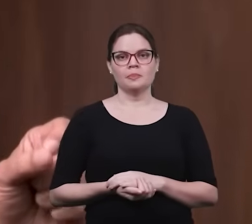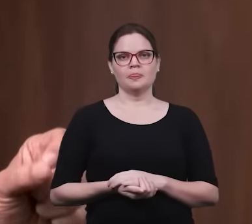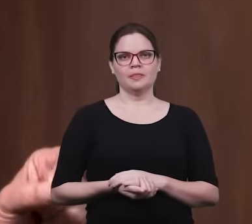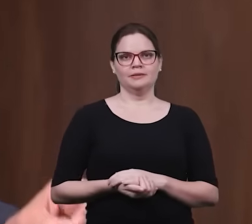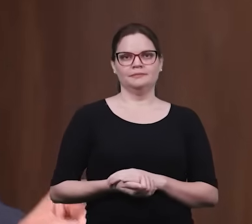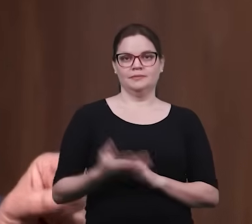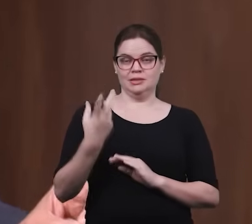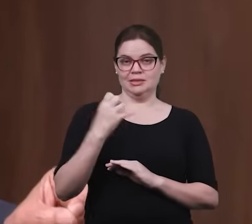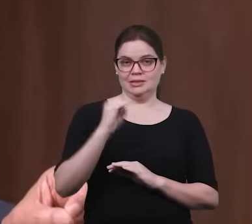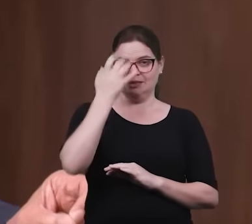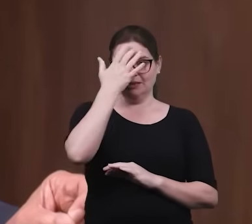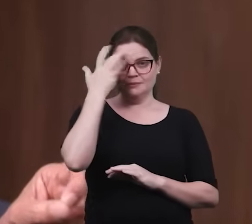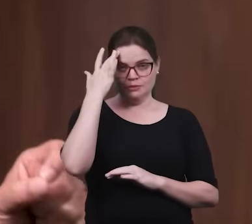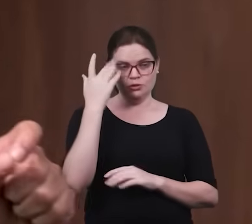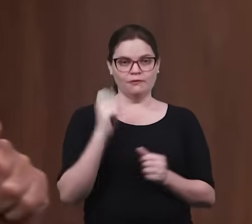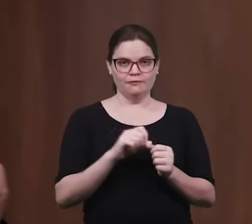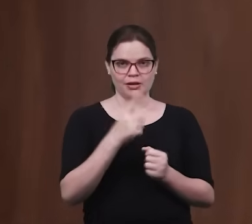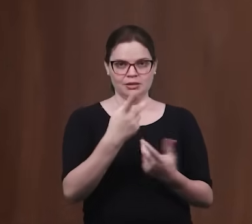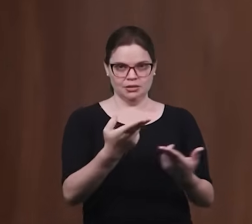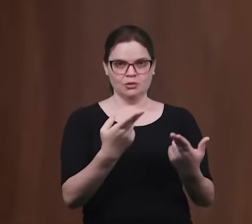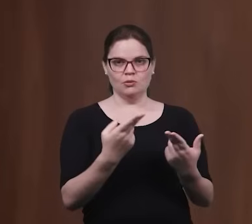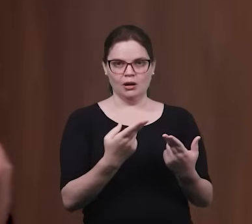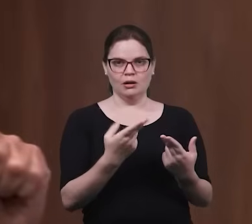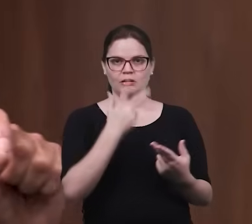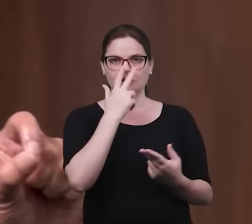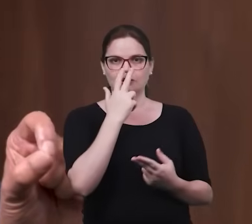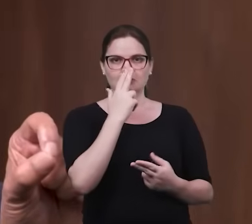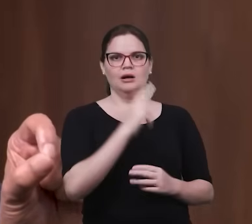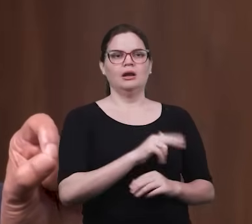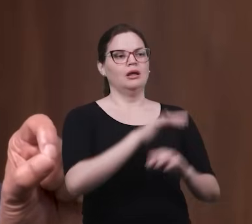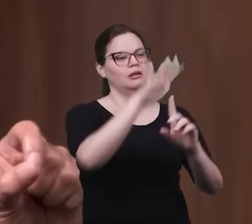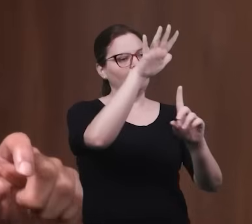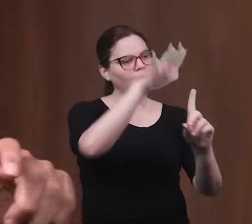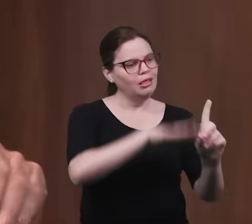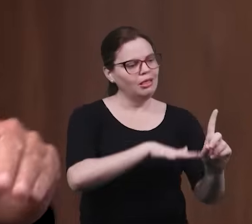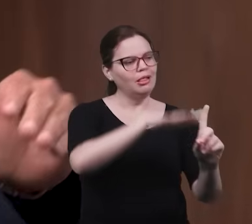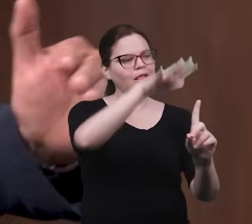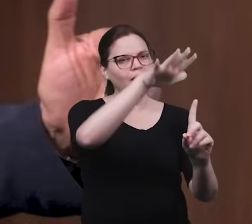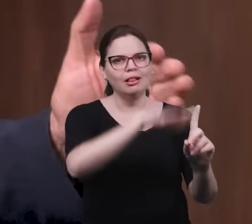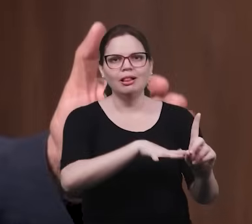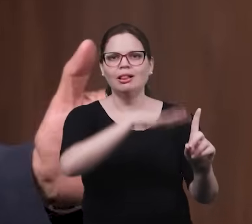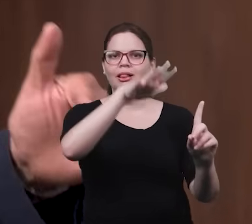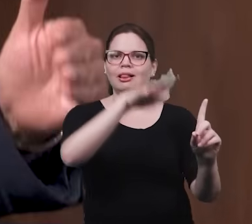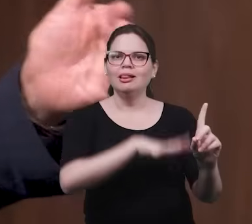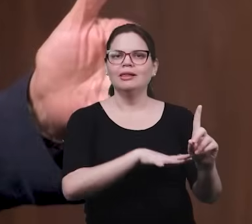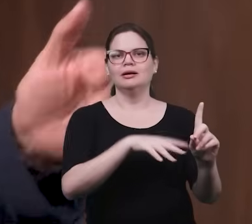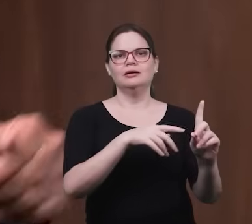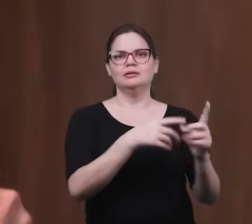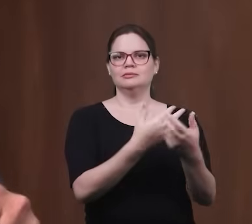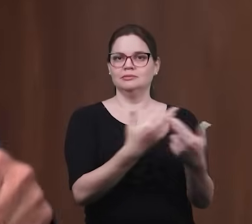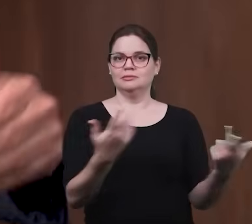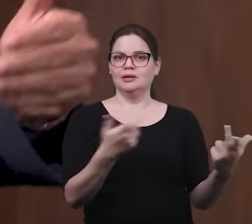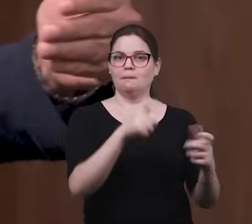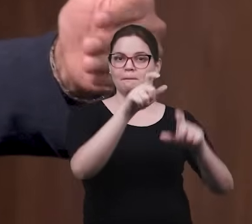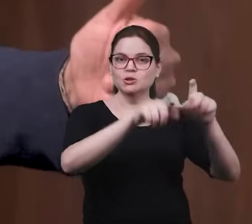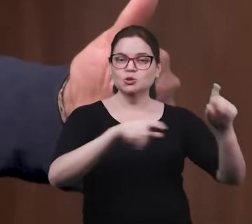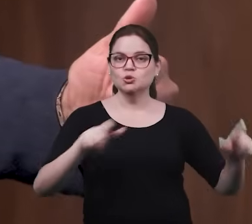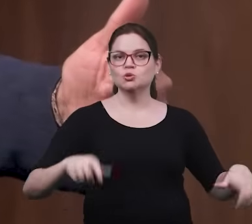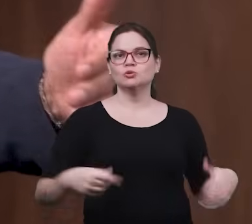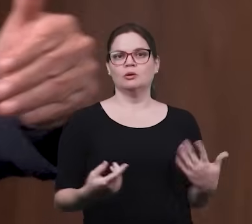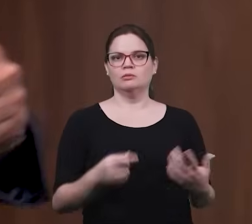Quando as pessoas fazem isso, e nós vamos encontrar muito disso, muitas pessoas com esse tipo de adoração, com esse